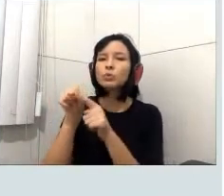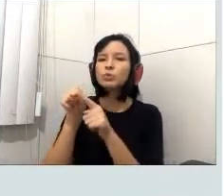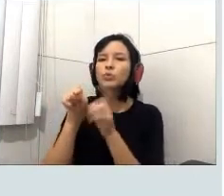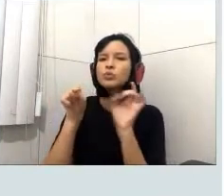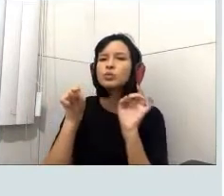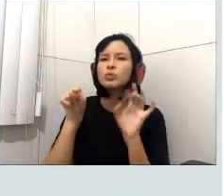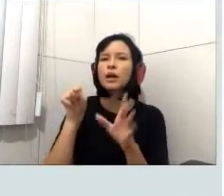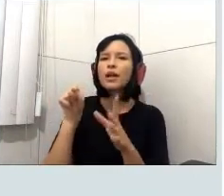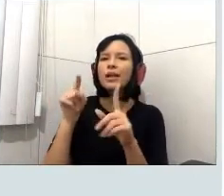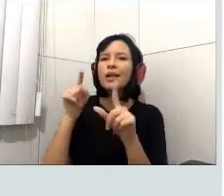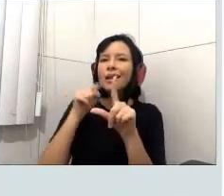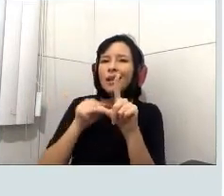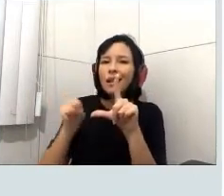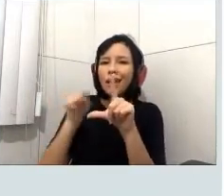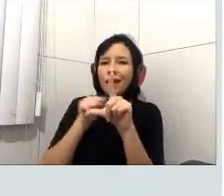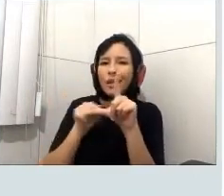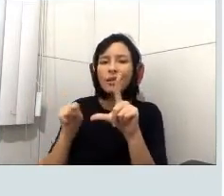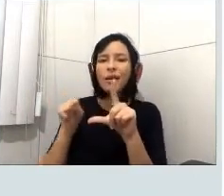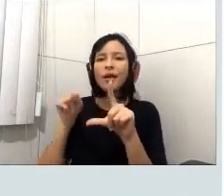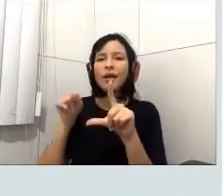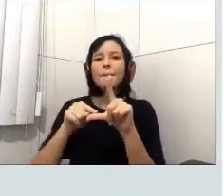letras maiúsculas.